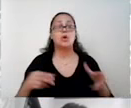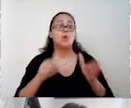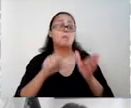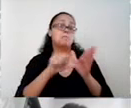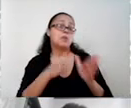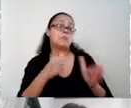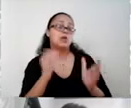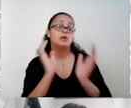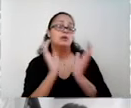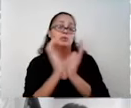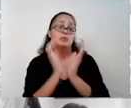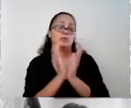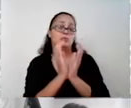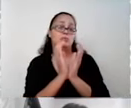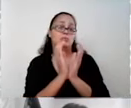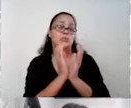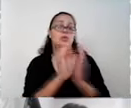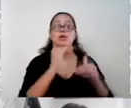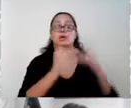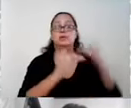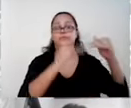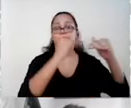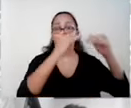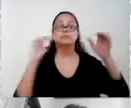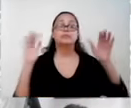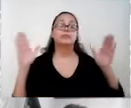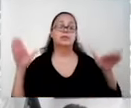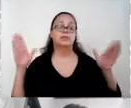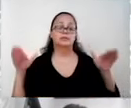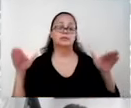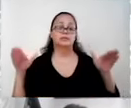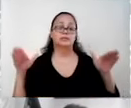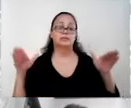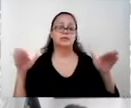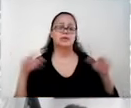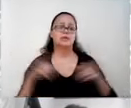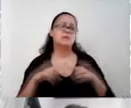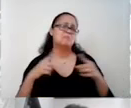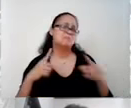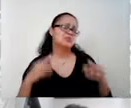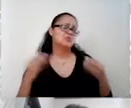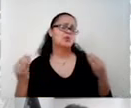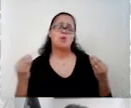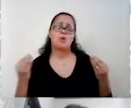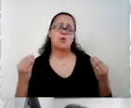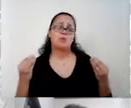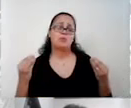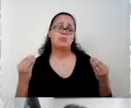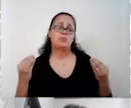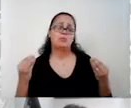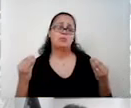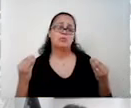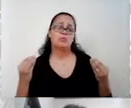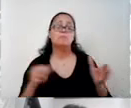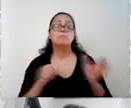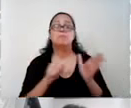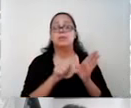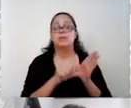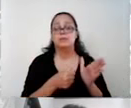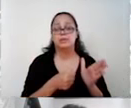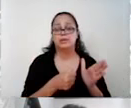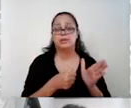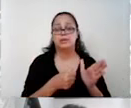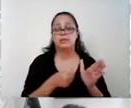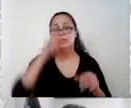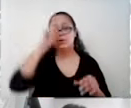animais que desenvolveram asas ao longo da evolução. Mas como que se deu isso? Bom, primeiramente, esses